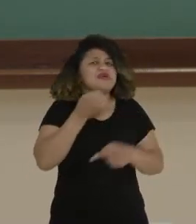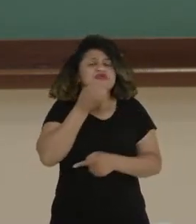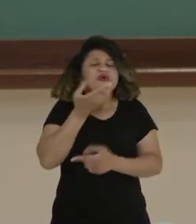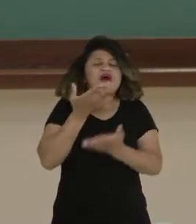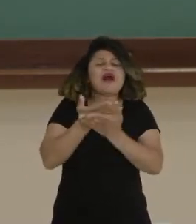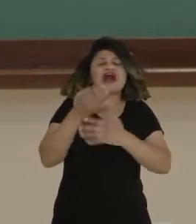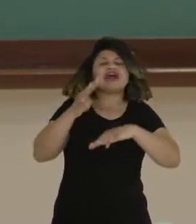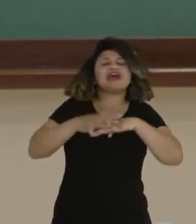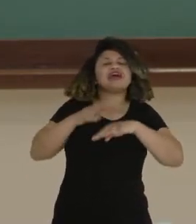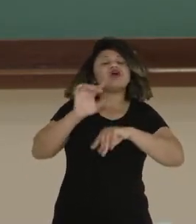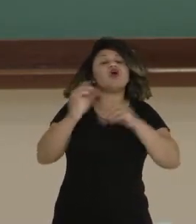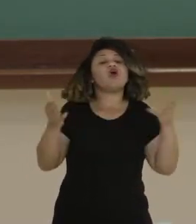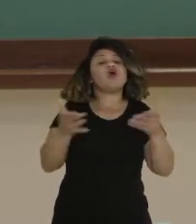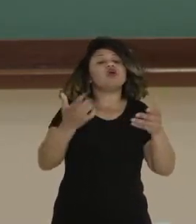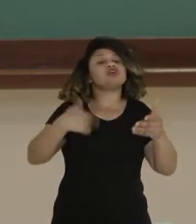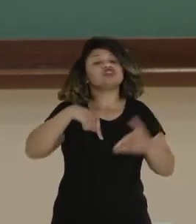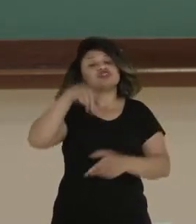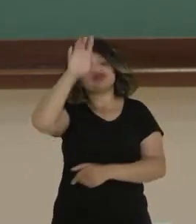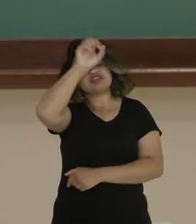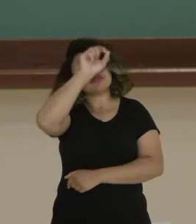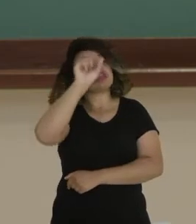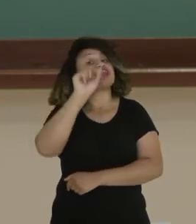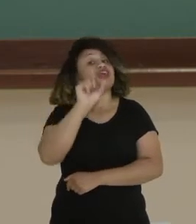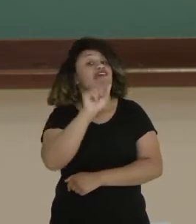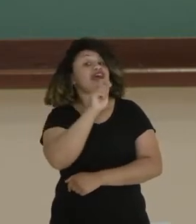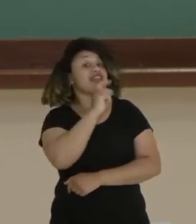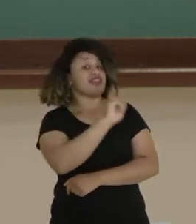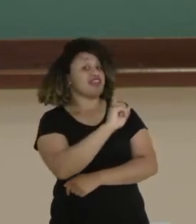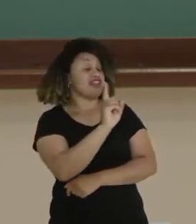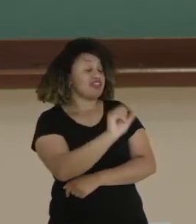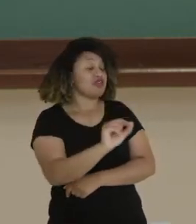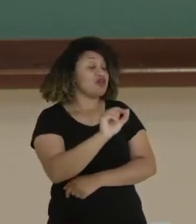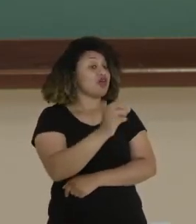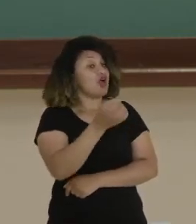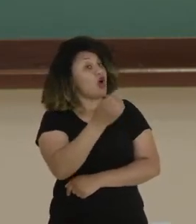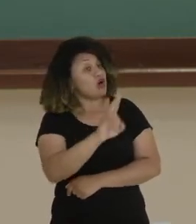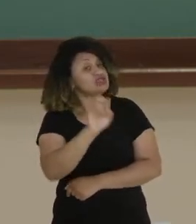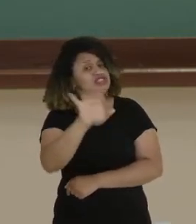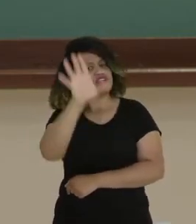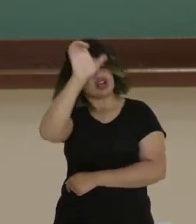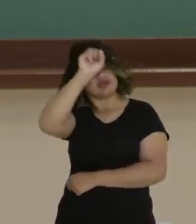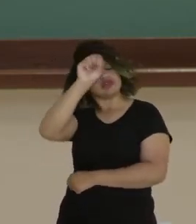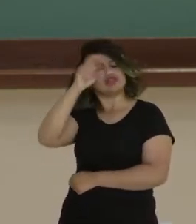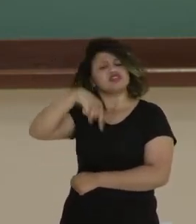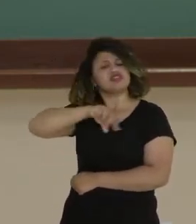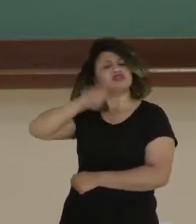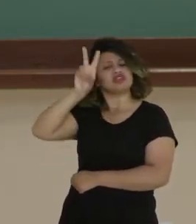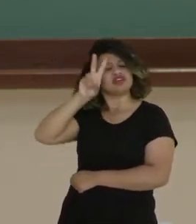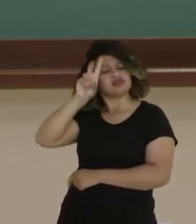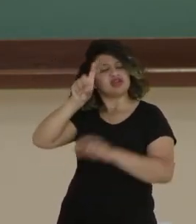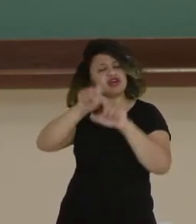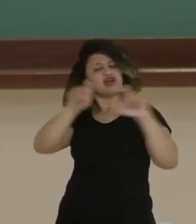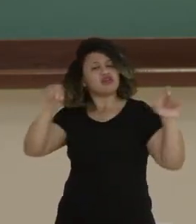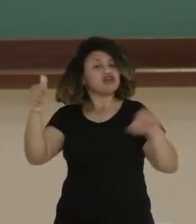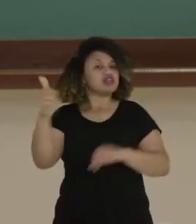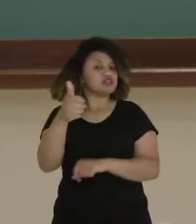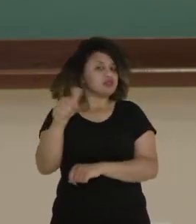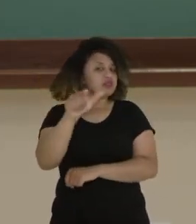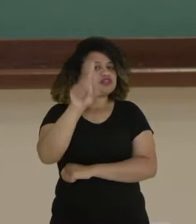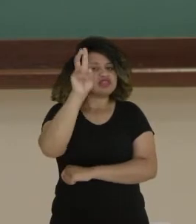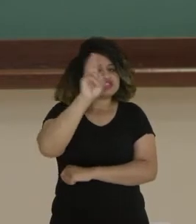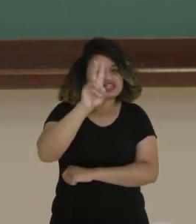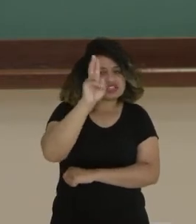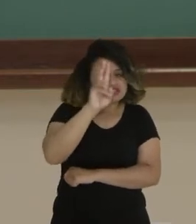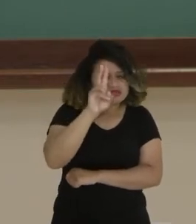vamos aprender, quem não aprendeu, quem já aprendeu, nós vamos relembrar equação do 1º grau. Você lembra? Você